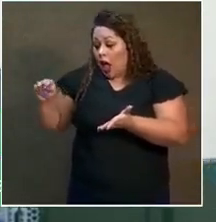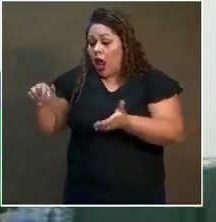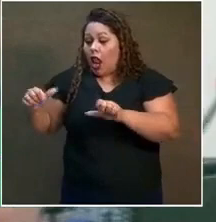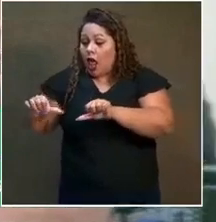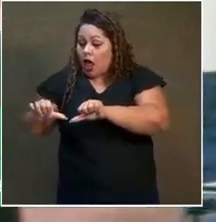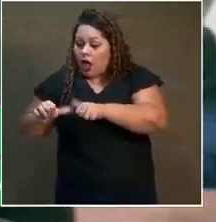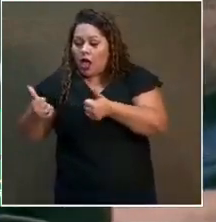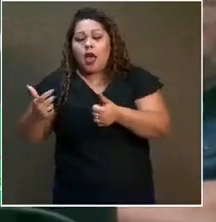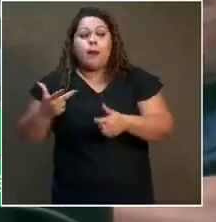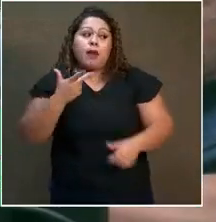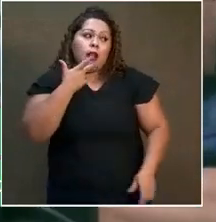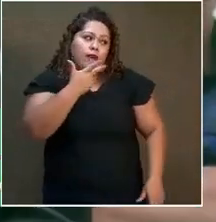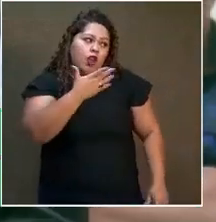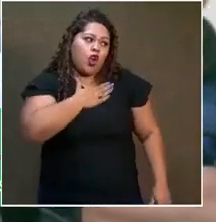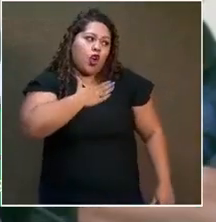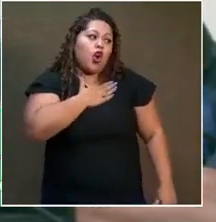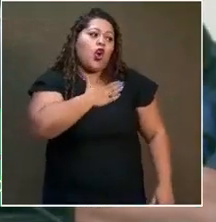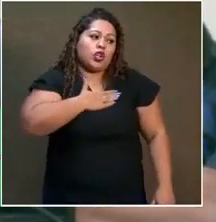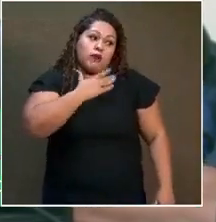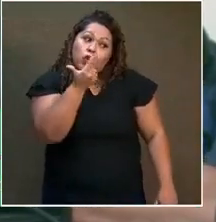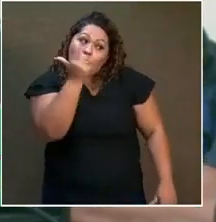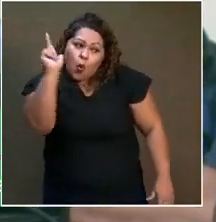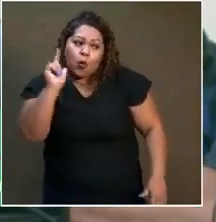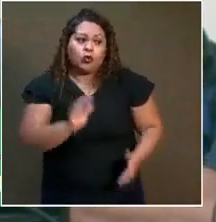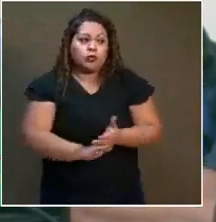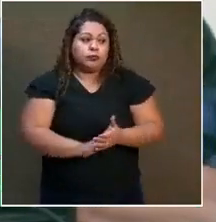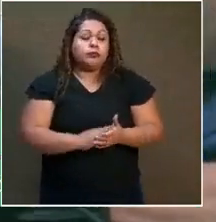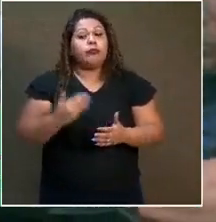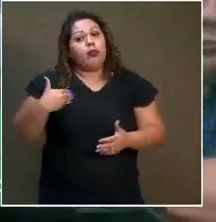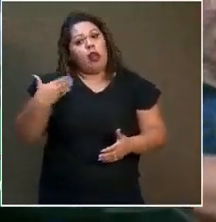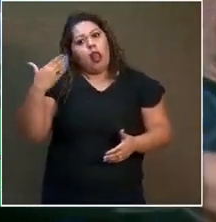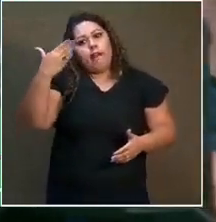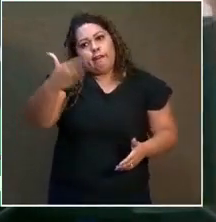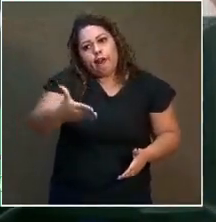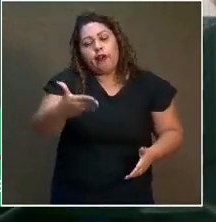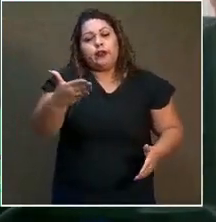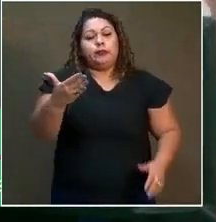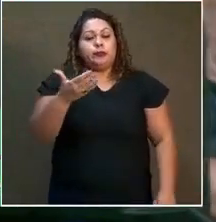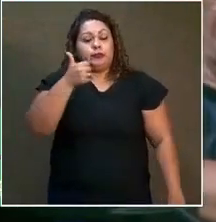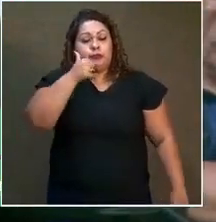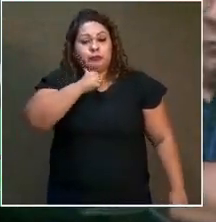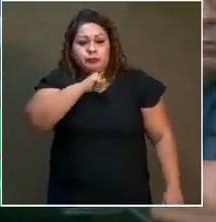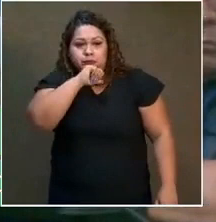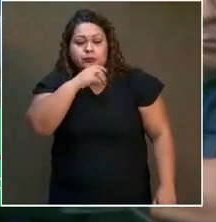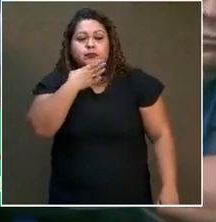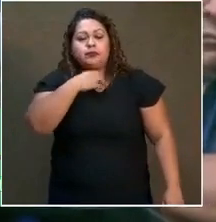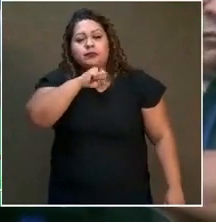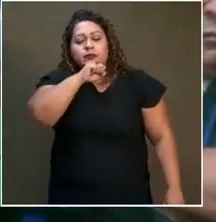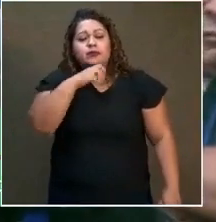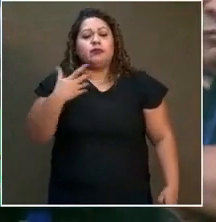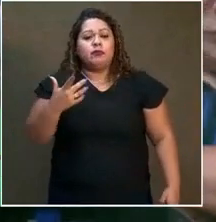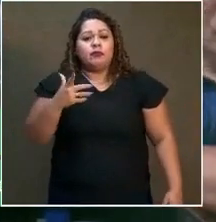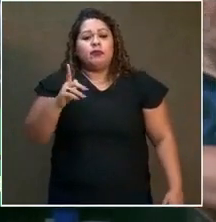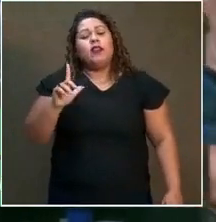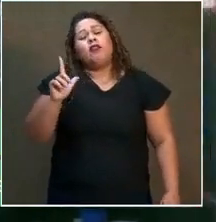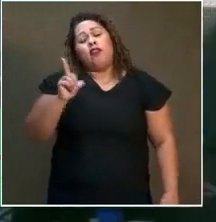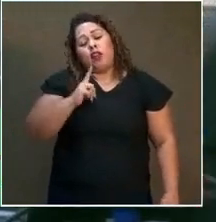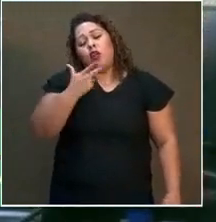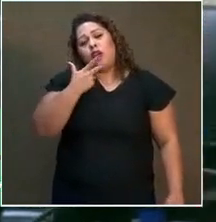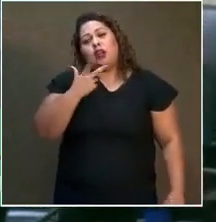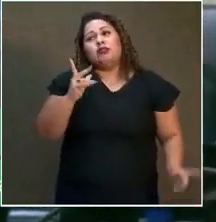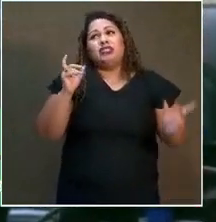falou que gostava de outra pessoa, pediu para ir na casa dos pais, casa dos pais, que do pai, que ele falou que era um dia dificílimo para ele.